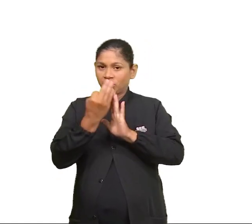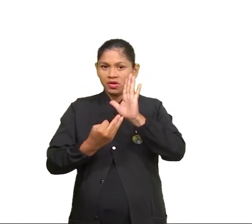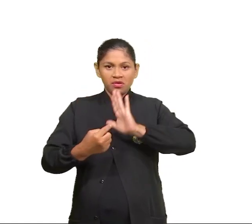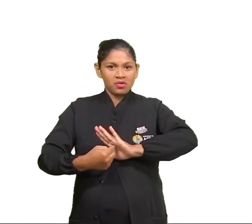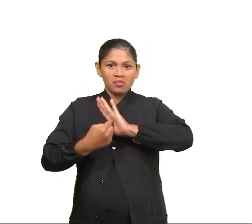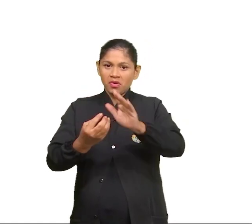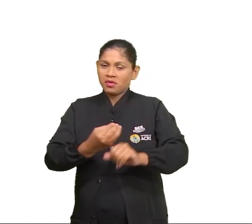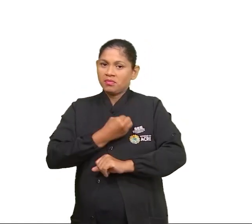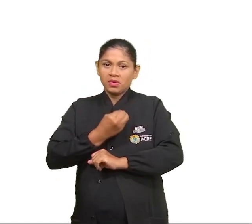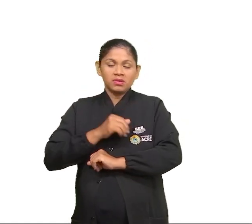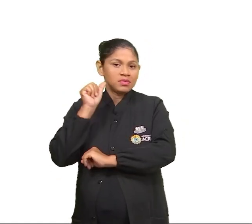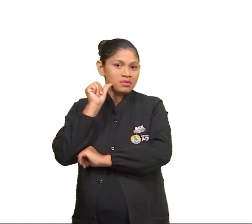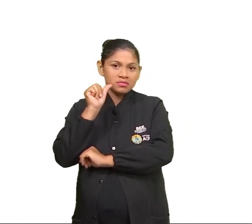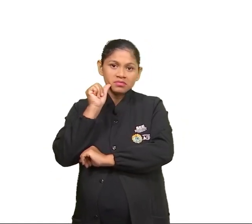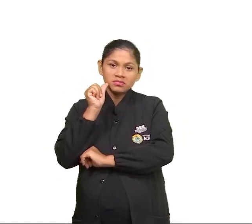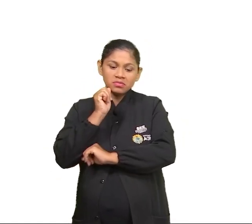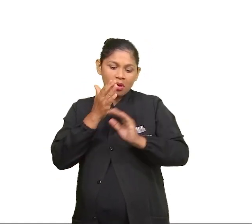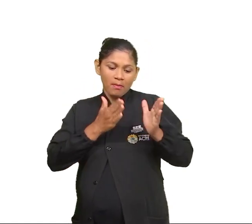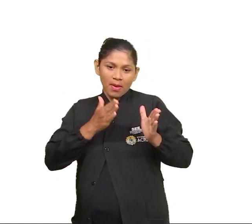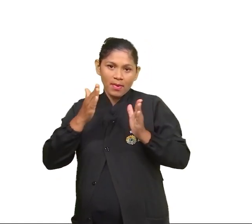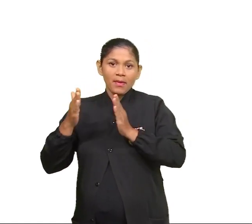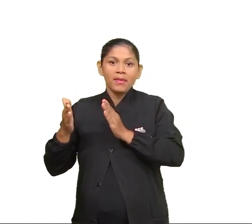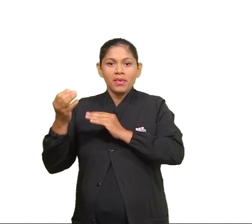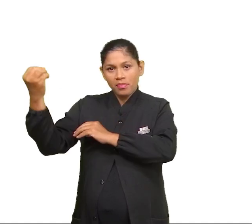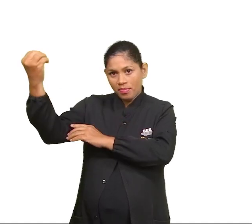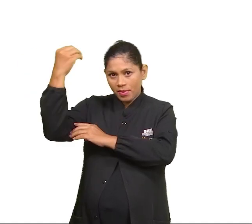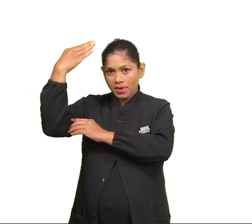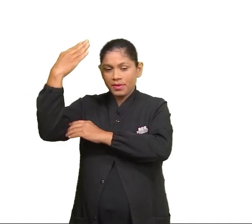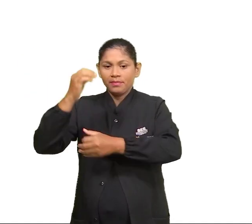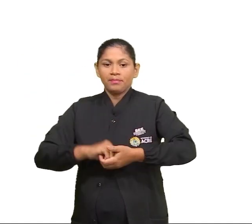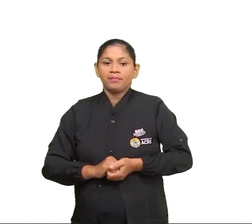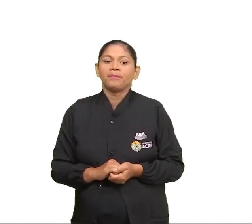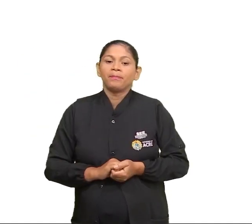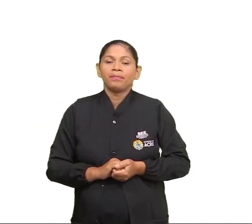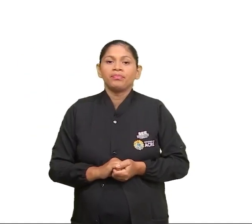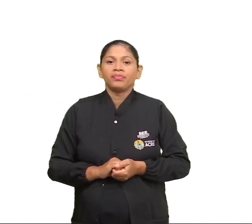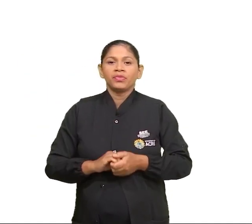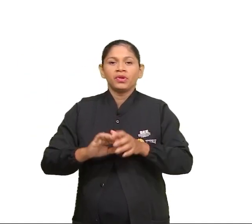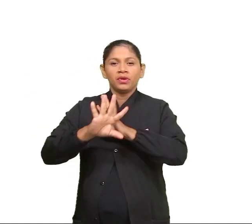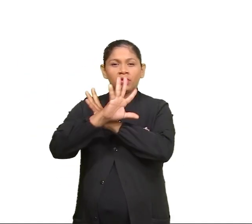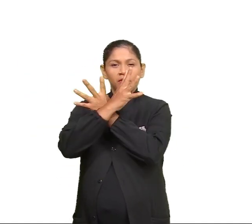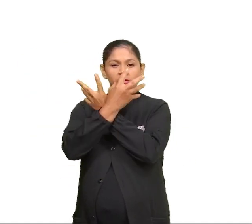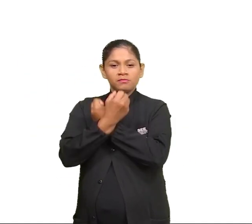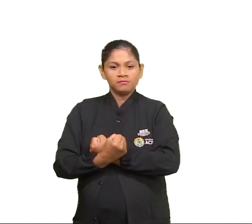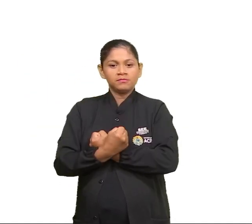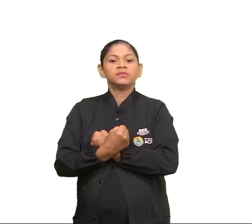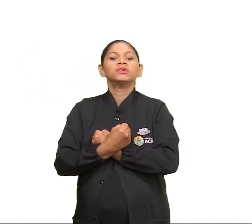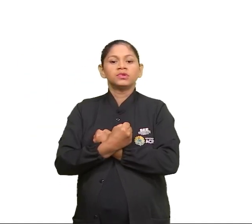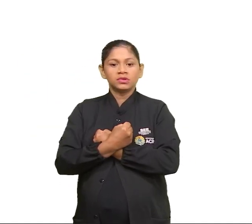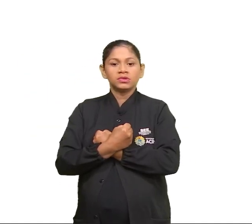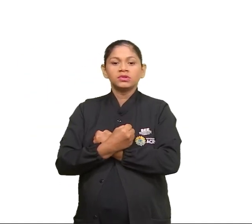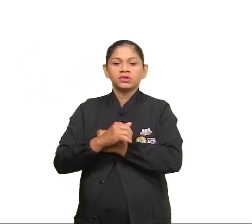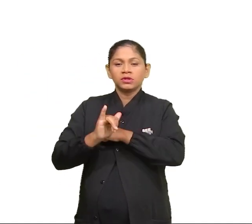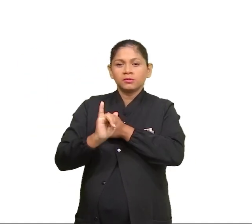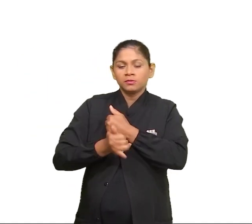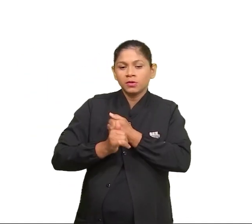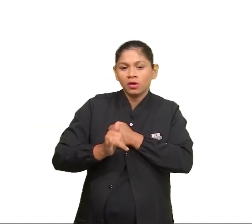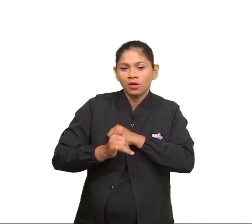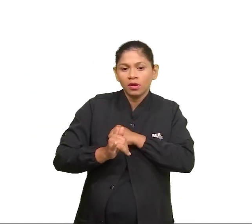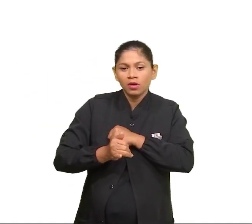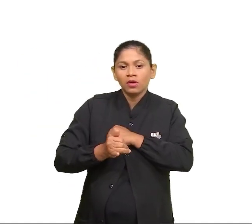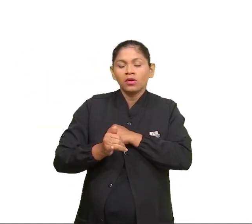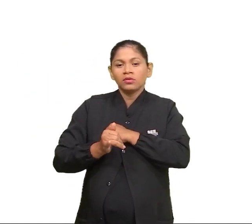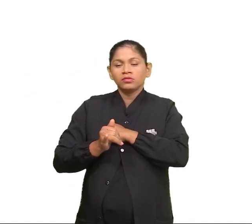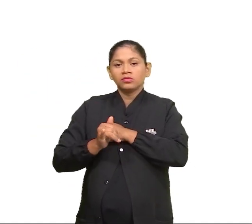aí dos ideais iluministas. D, censurar cronistas e coibir o patrocínio